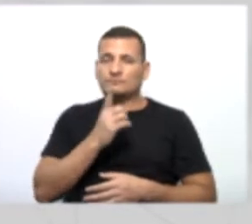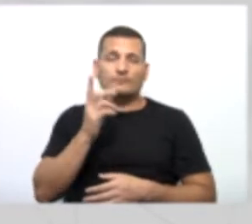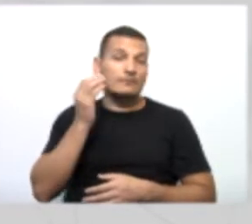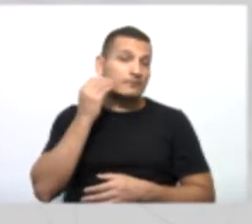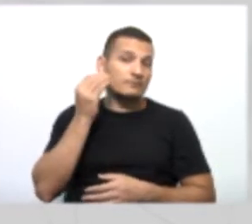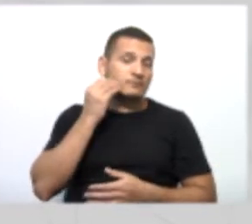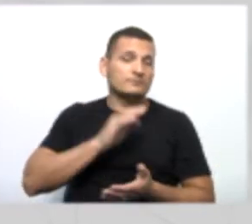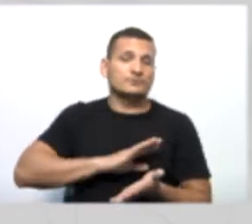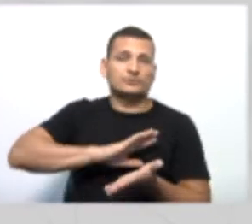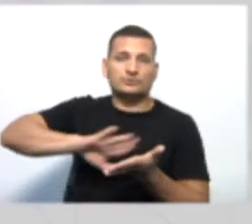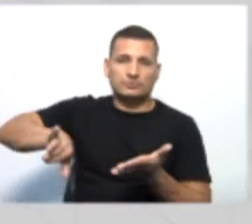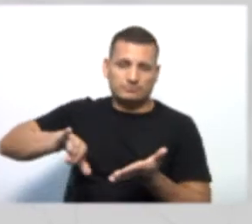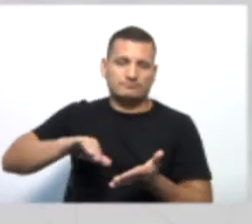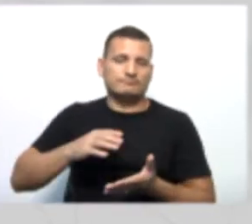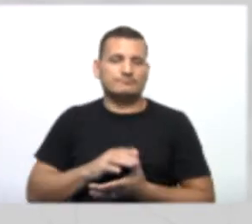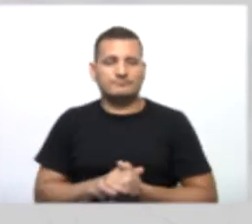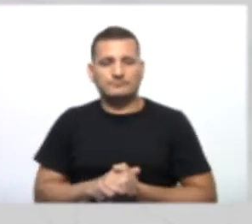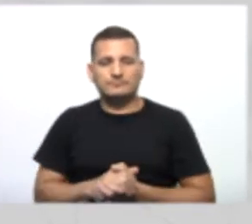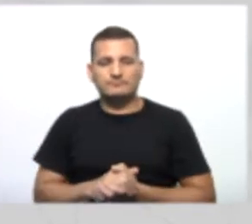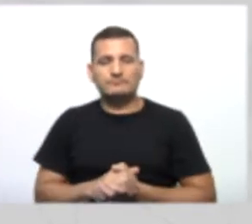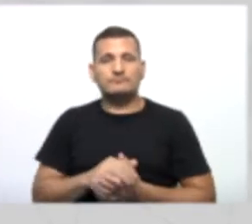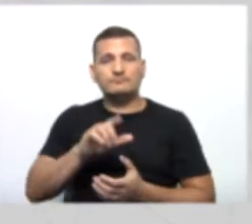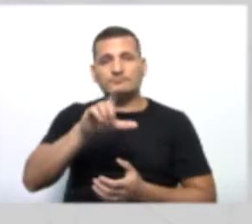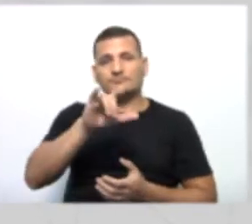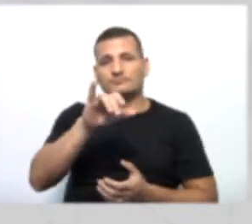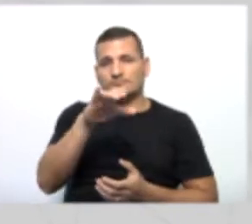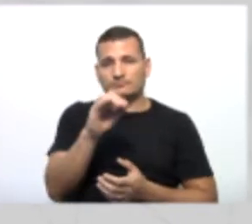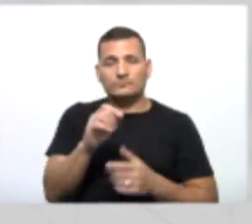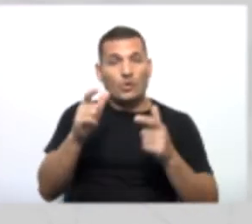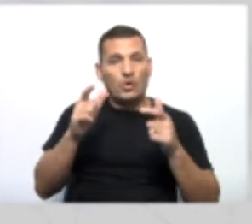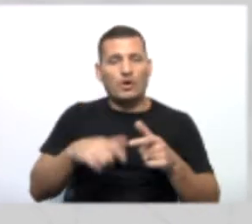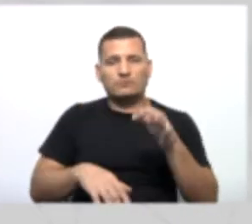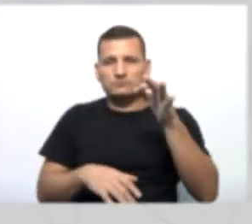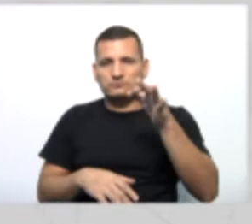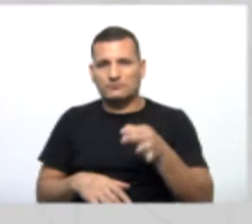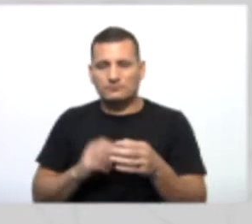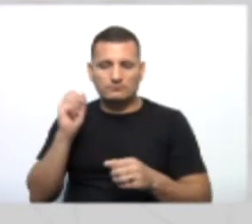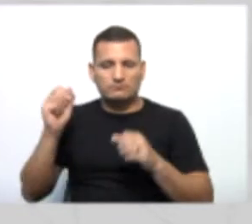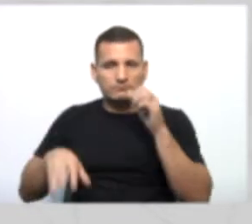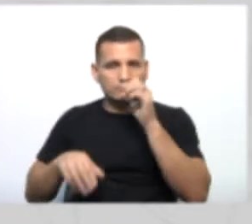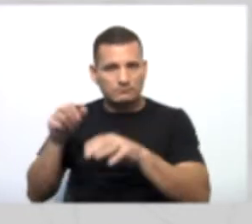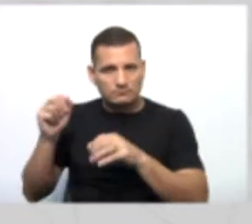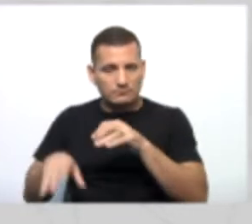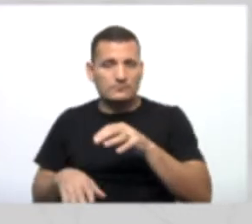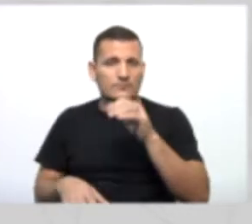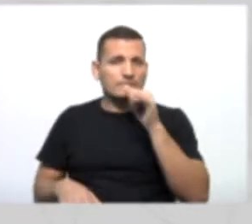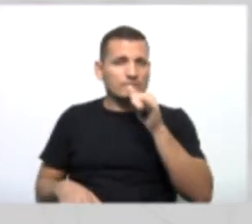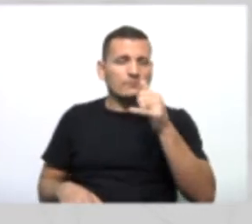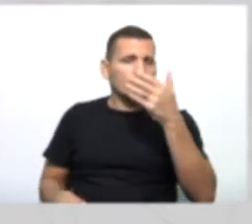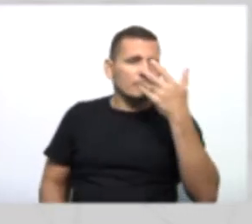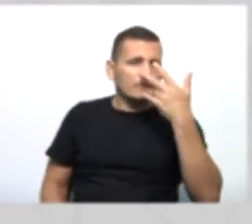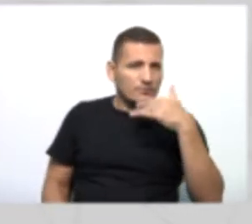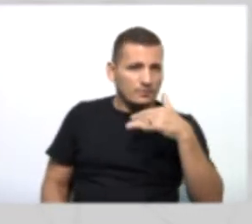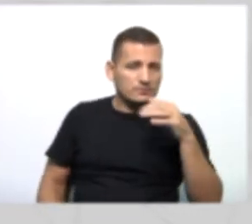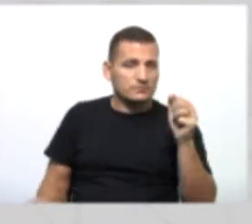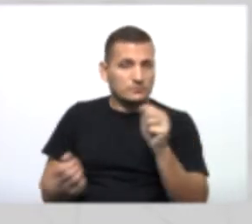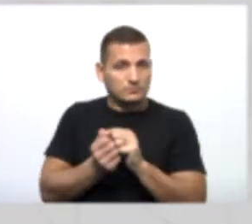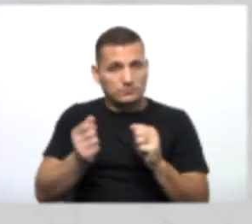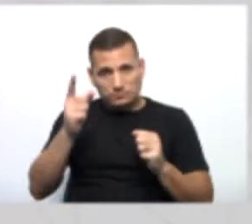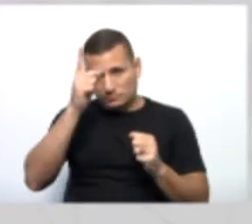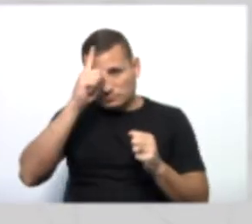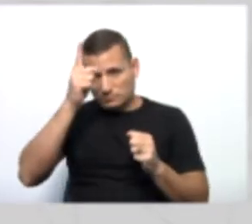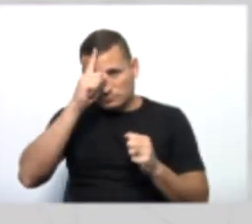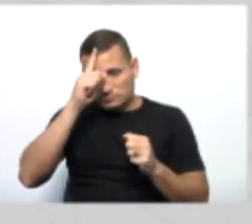do nosso dia a dia. Jogar o lixo no local indicado, quando possível, se for criança, na companhia de adultos